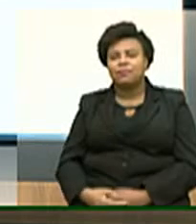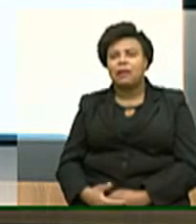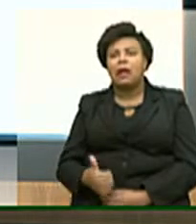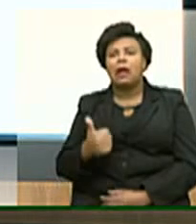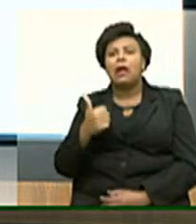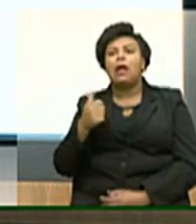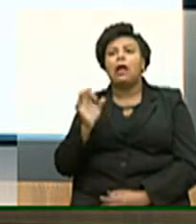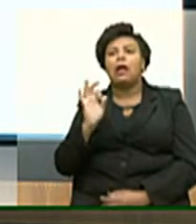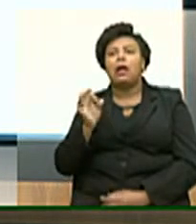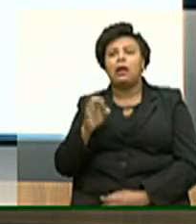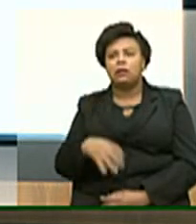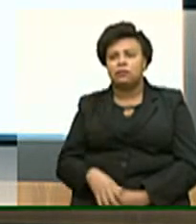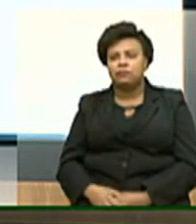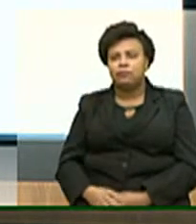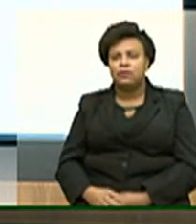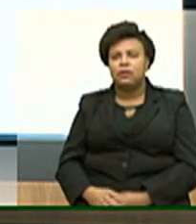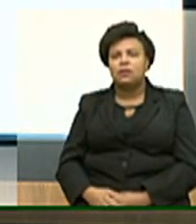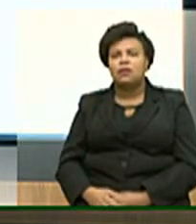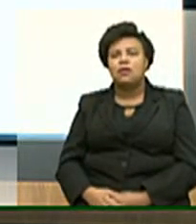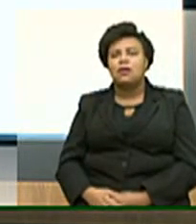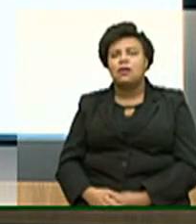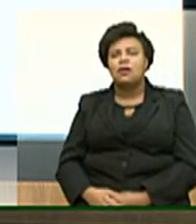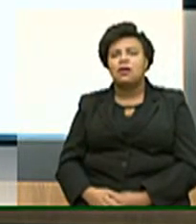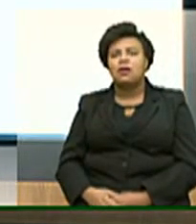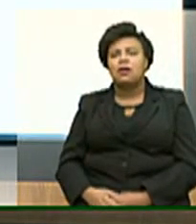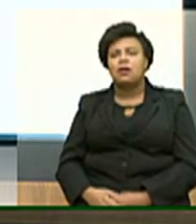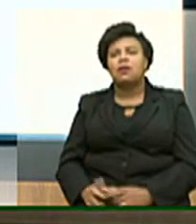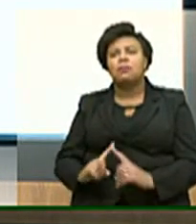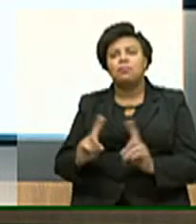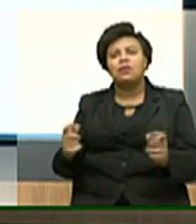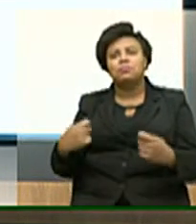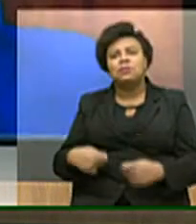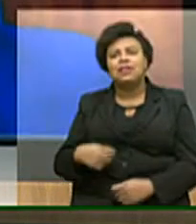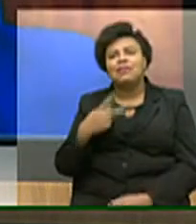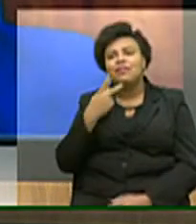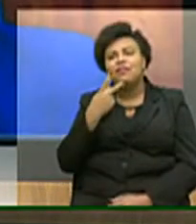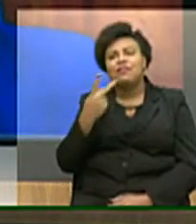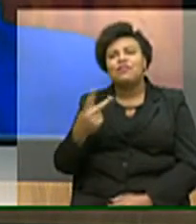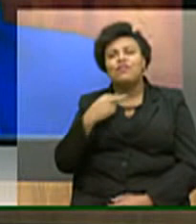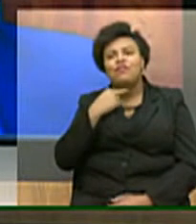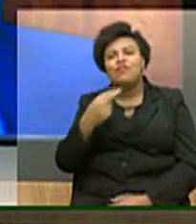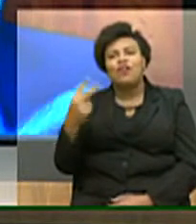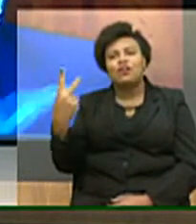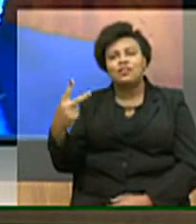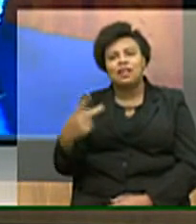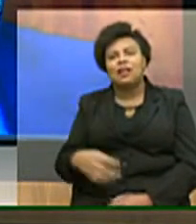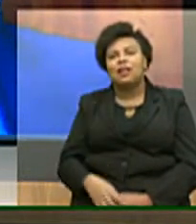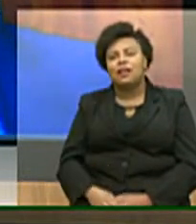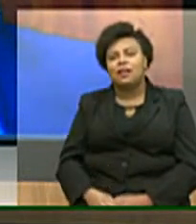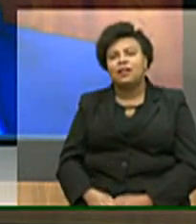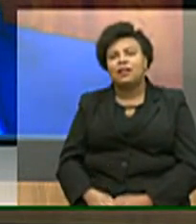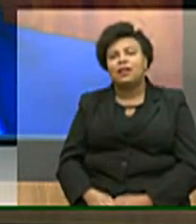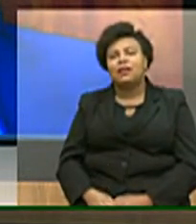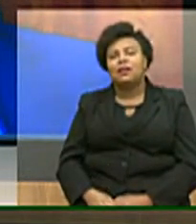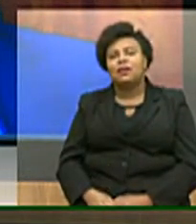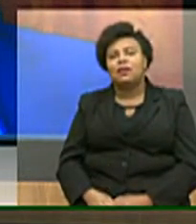Ah, pois é, mas aí nós precisávamos da manifestação aqui no áudio.